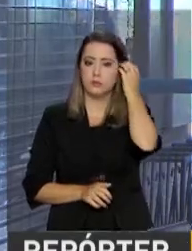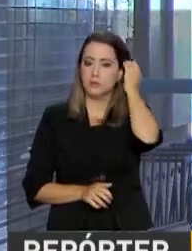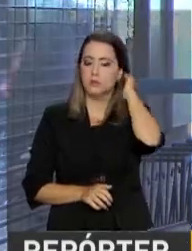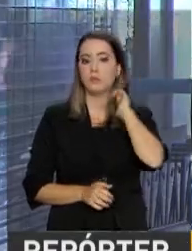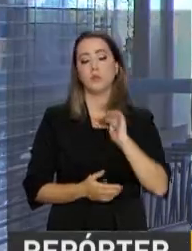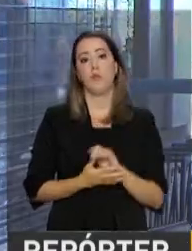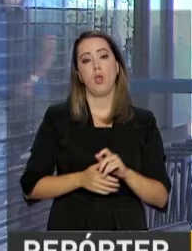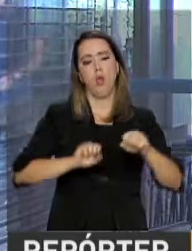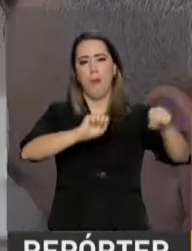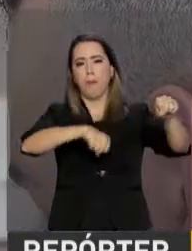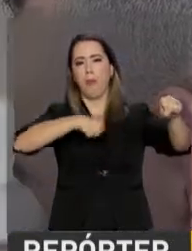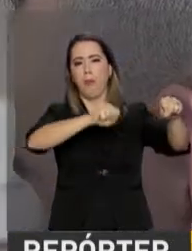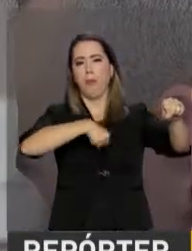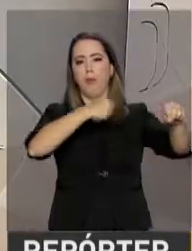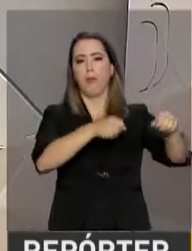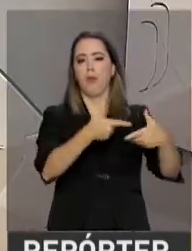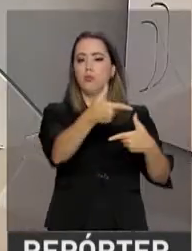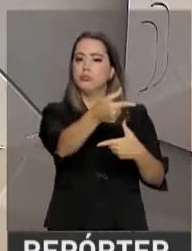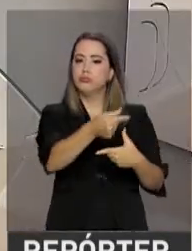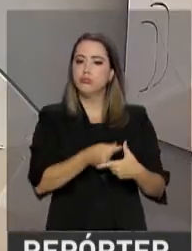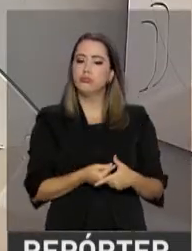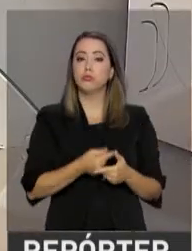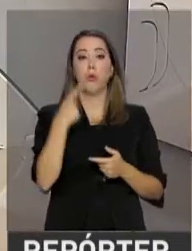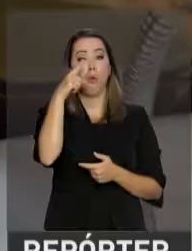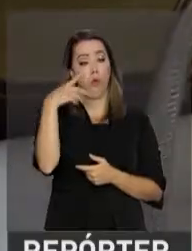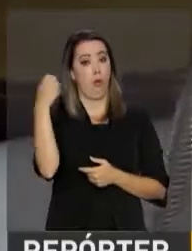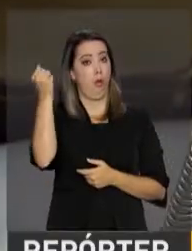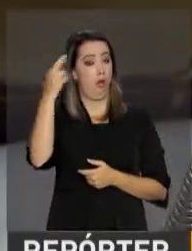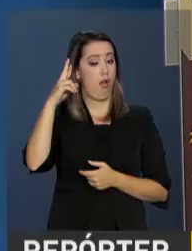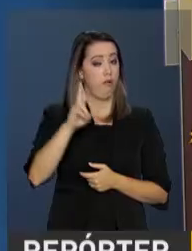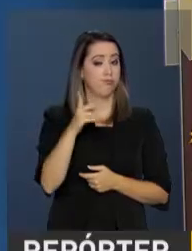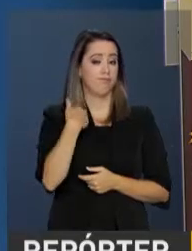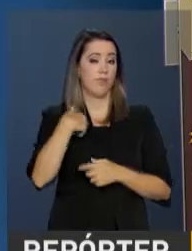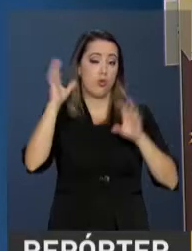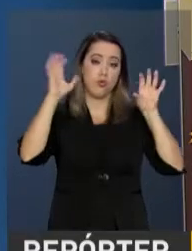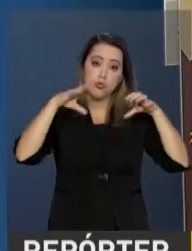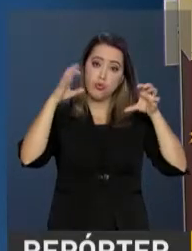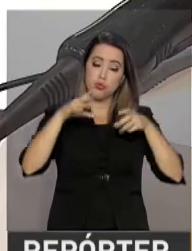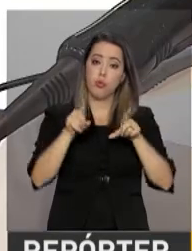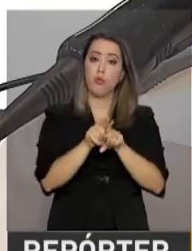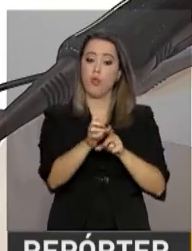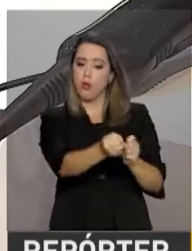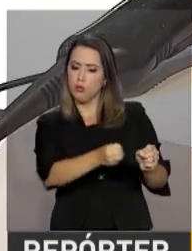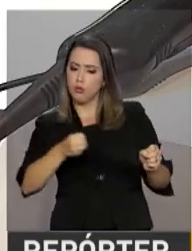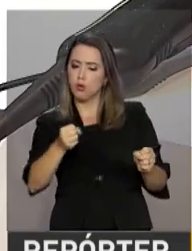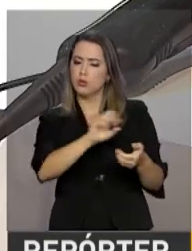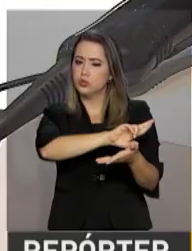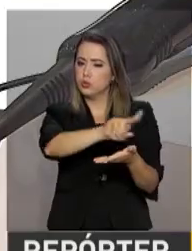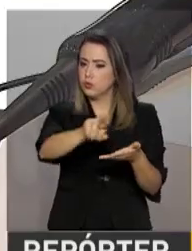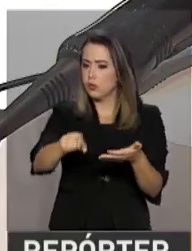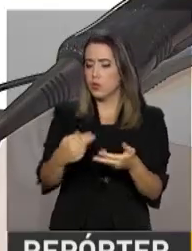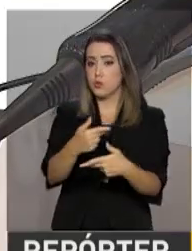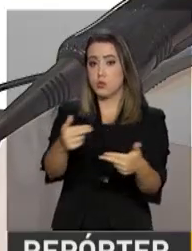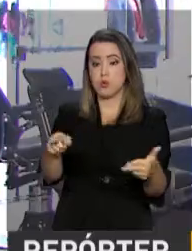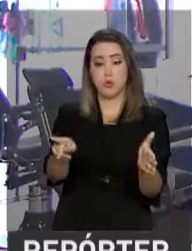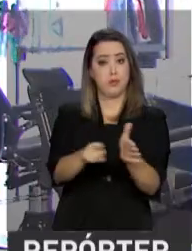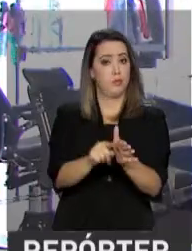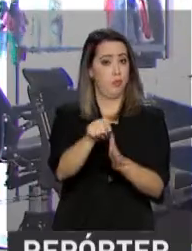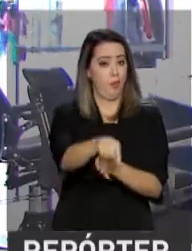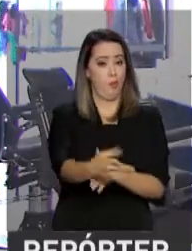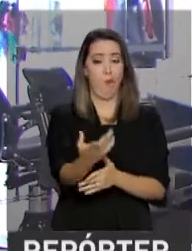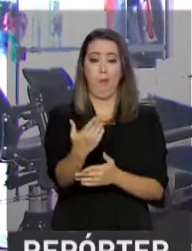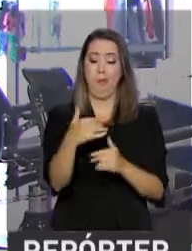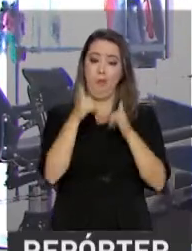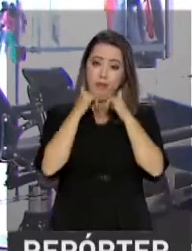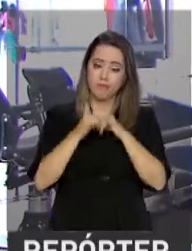secador de cabelo chapinha ar condicionado chuveiro elétrico e frisas com tantos equipamentos elétricos a conta de